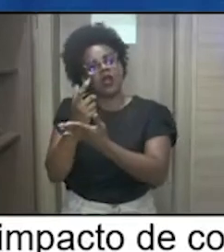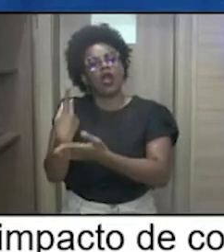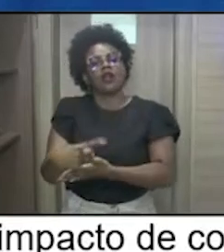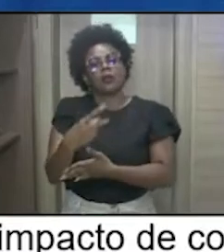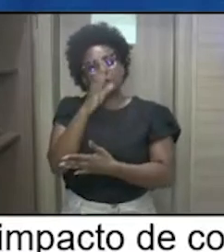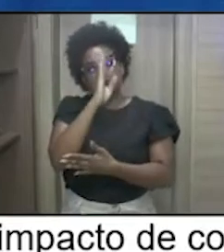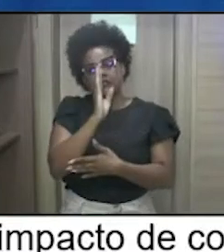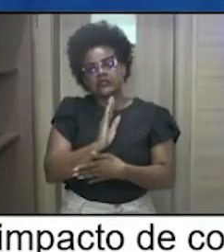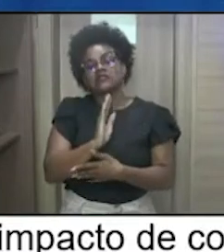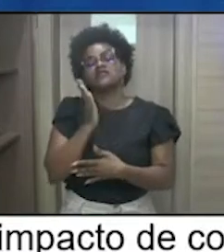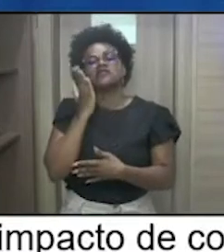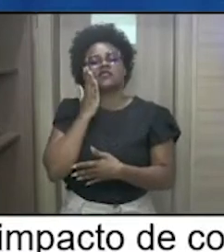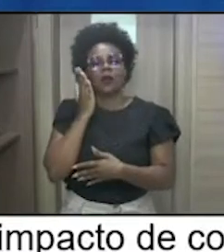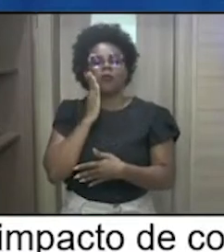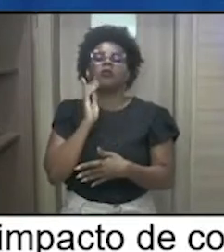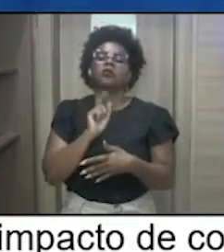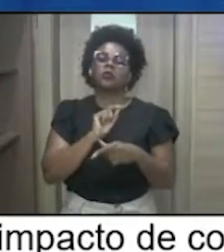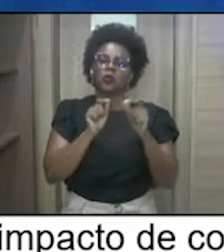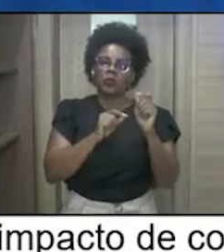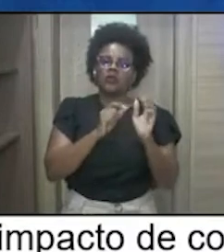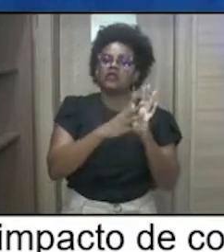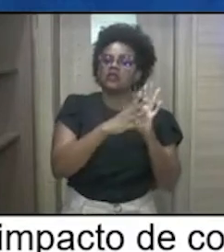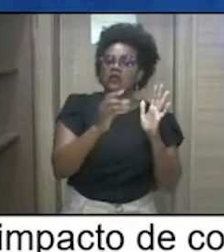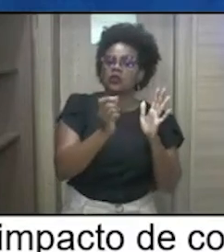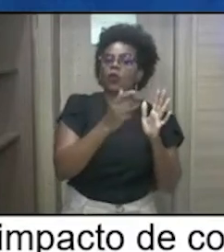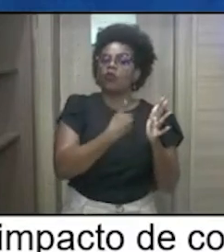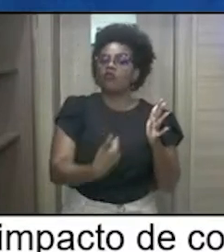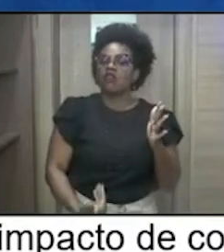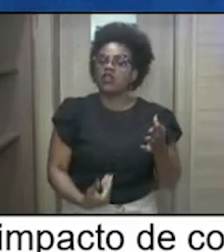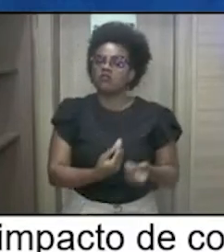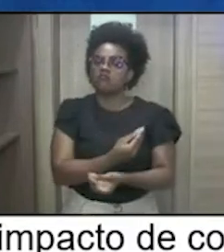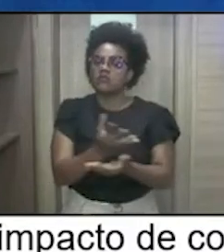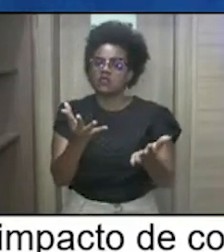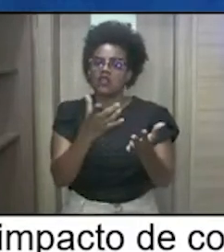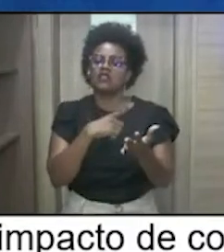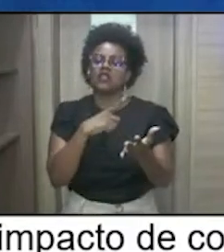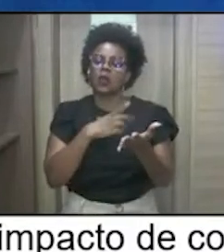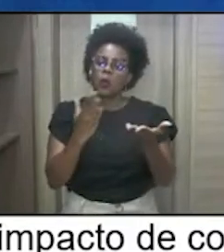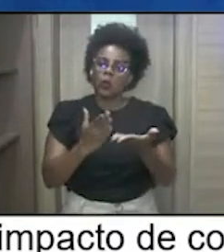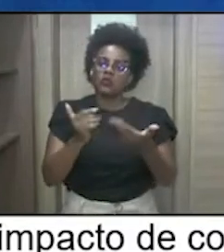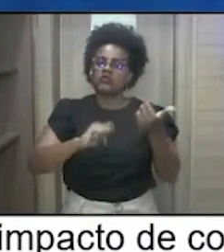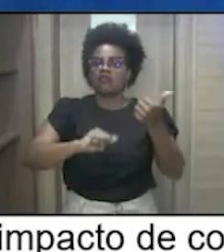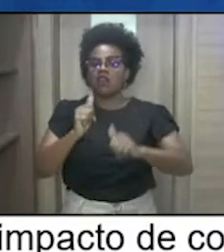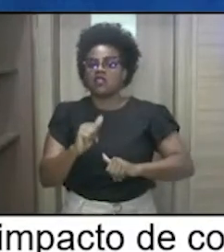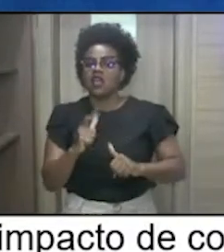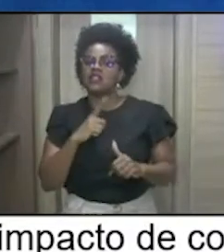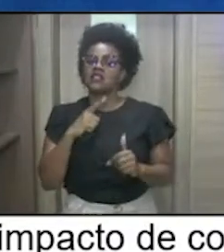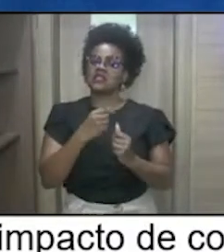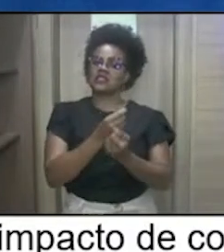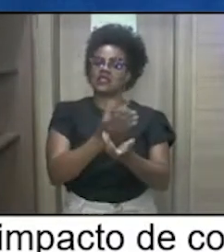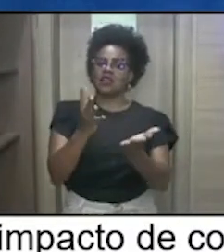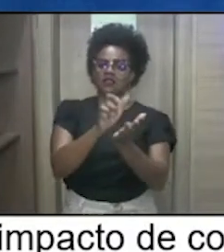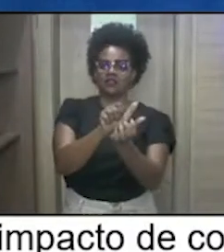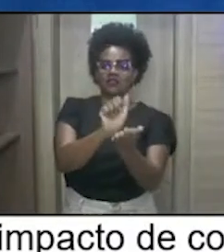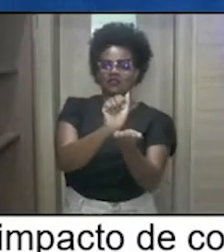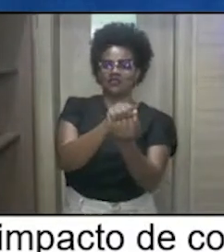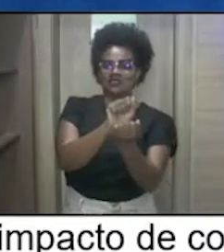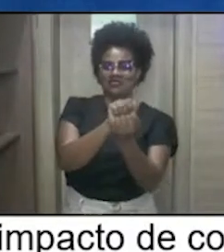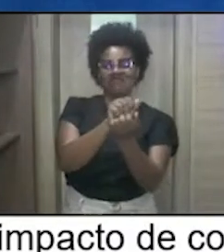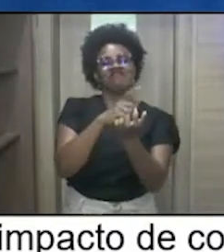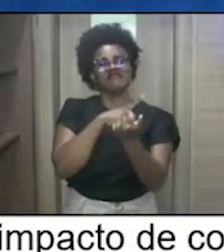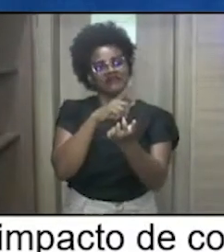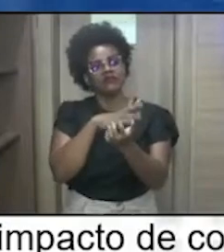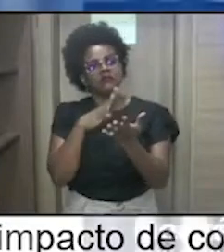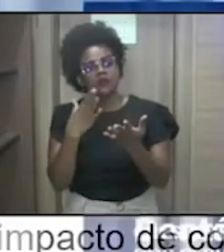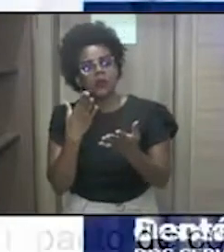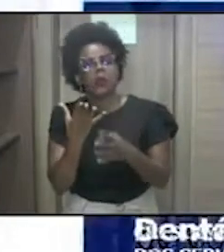brasileiro é um caso realmente exemplar de oferta pública que nós vamos aqui hoje analisar. Há poucos estudos